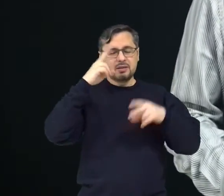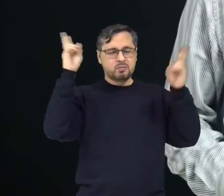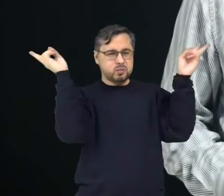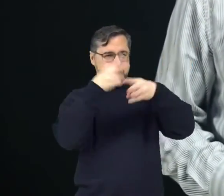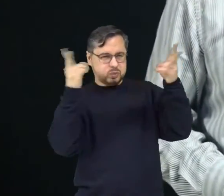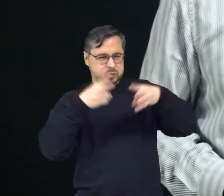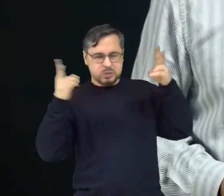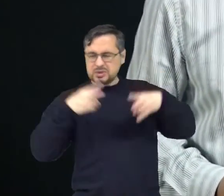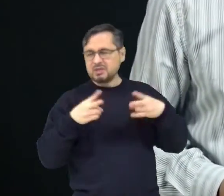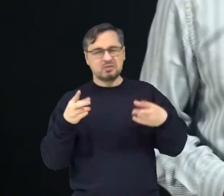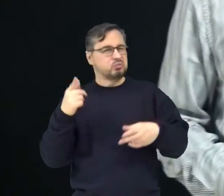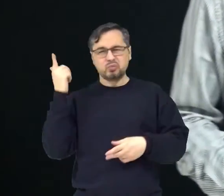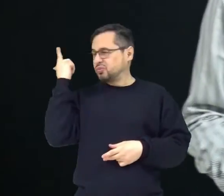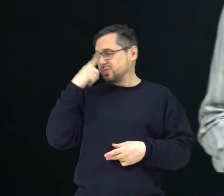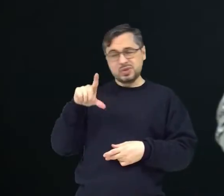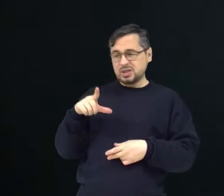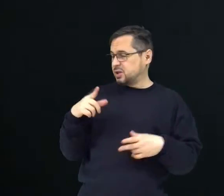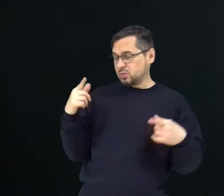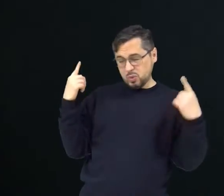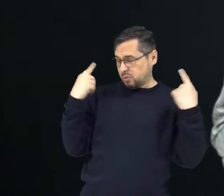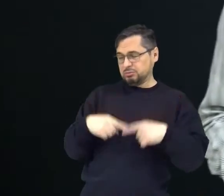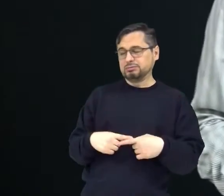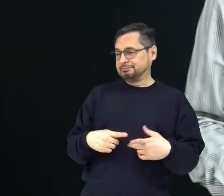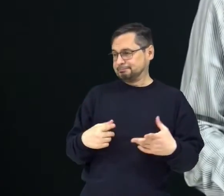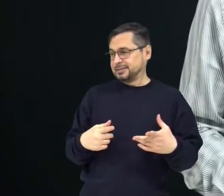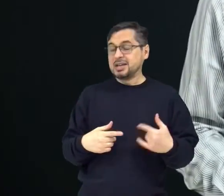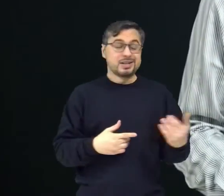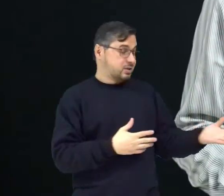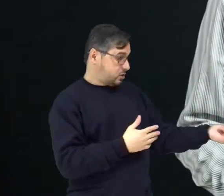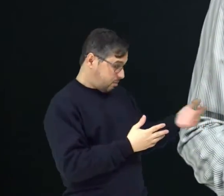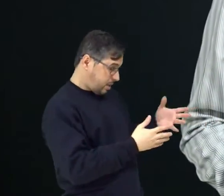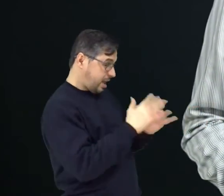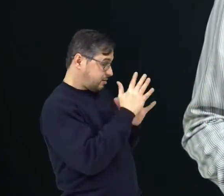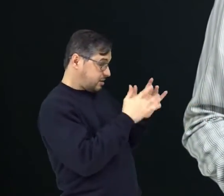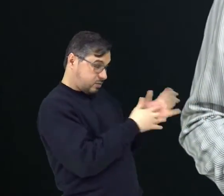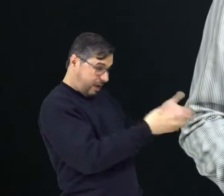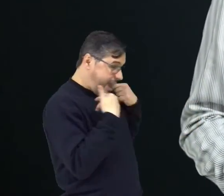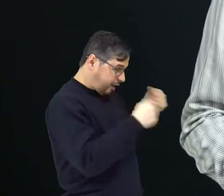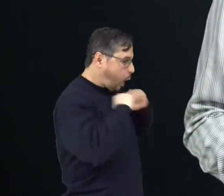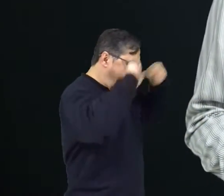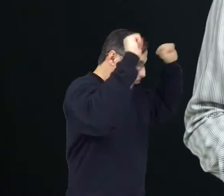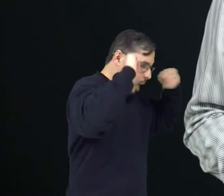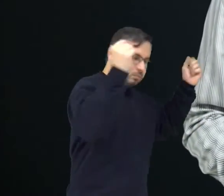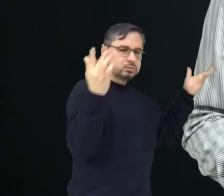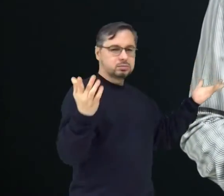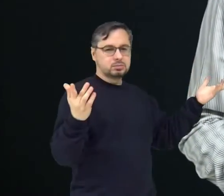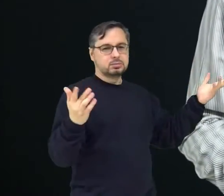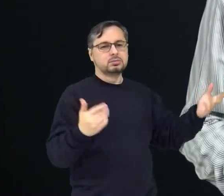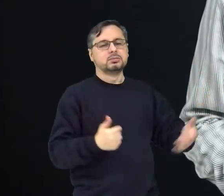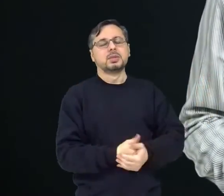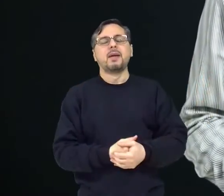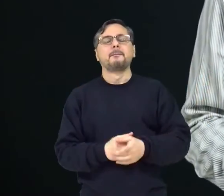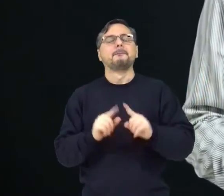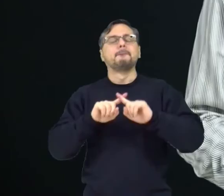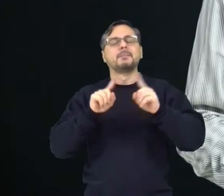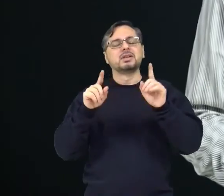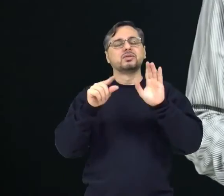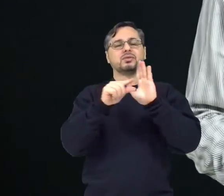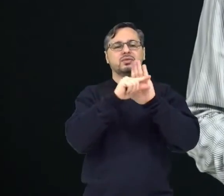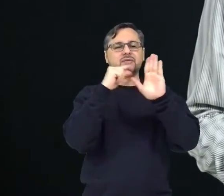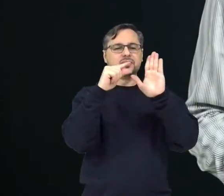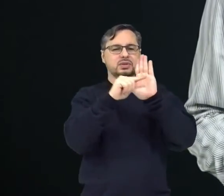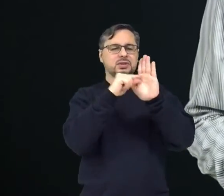Não conseguiram, obviamente. Foi invocada a presença de Jesus. Mas o versículo 37 traz de